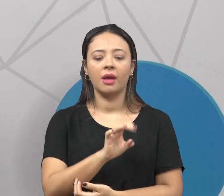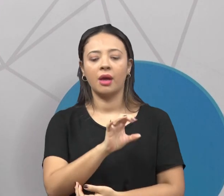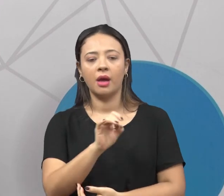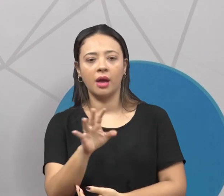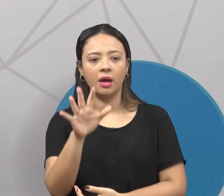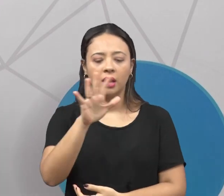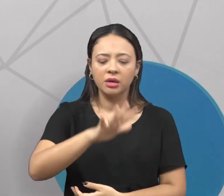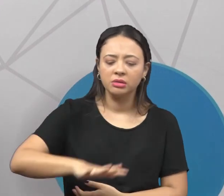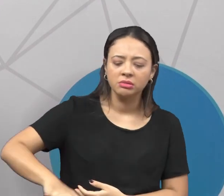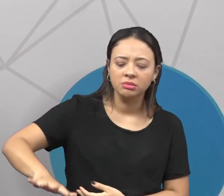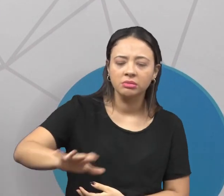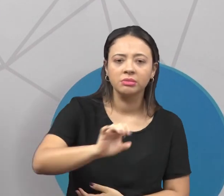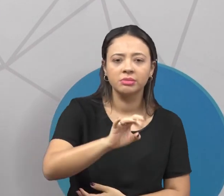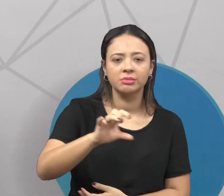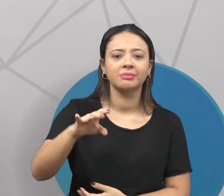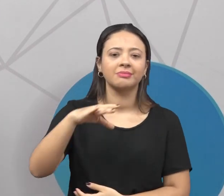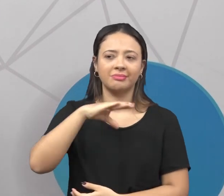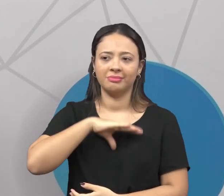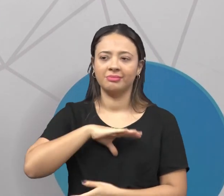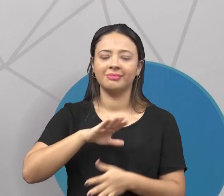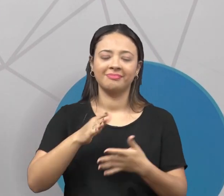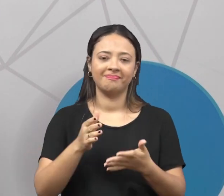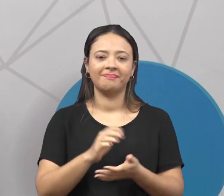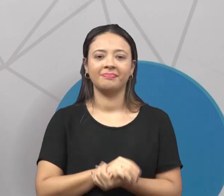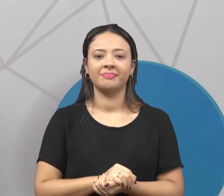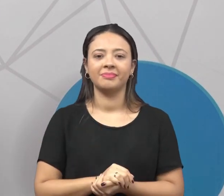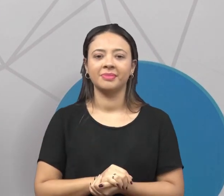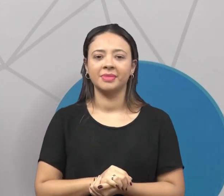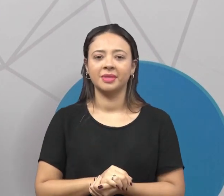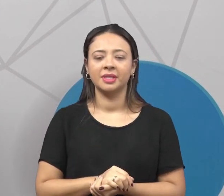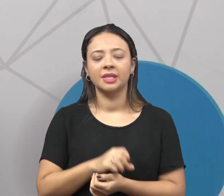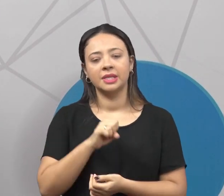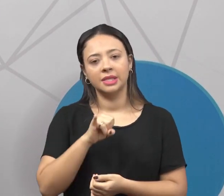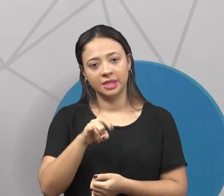paisagem que tem em cada cidade. Então é isso aí, ok? Para um maior